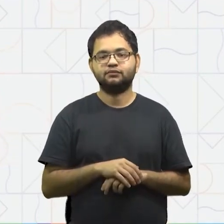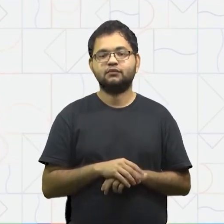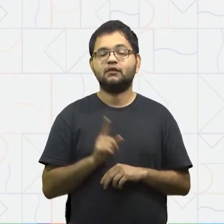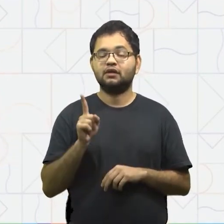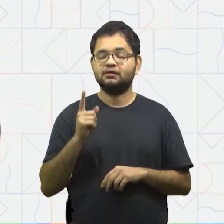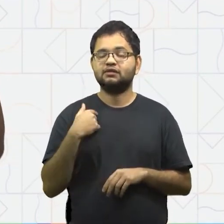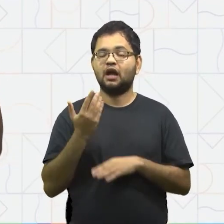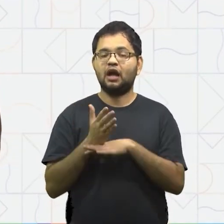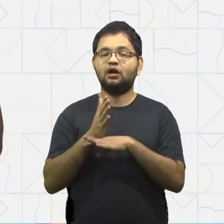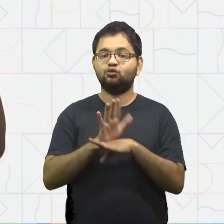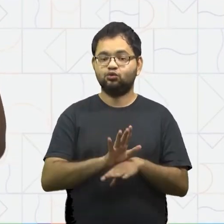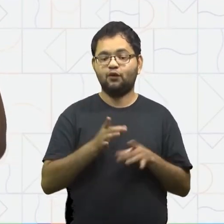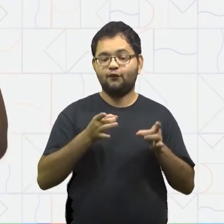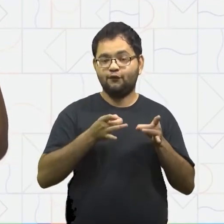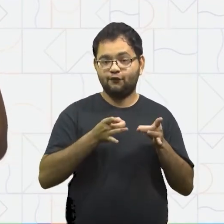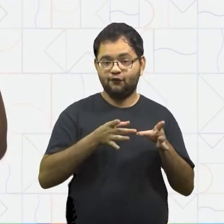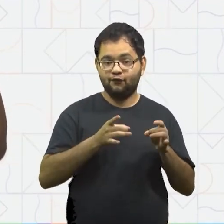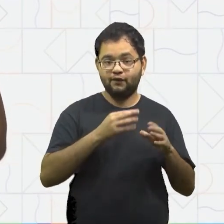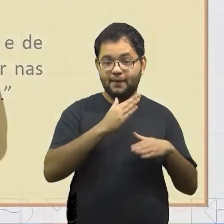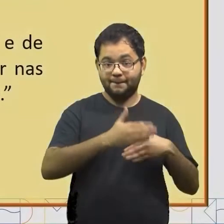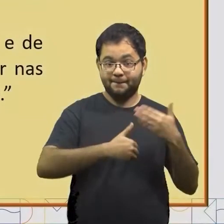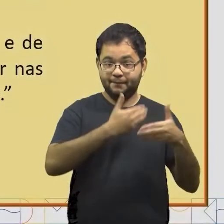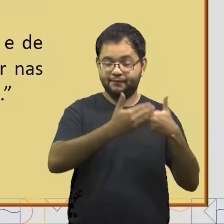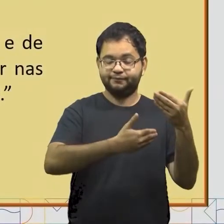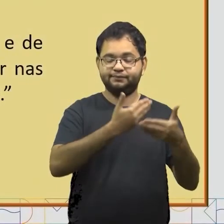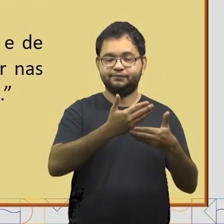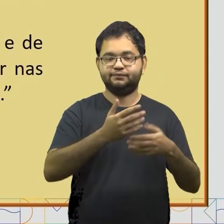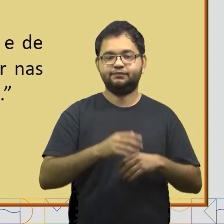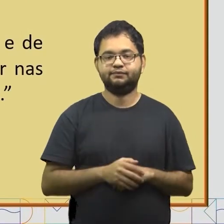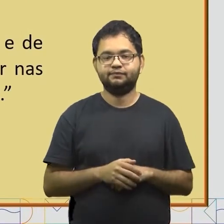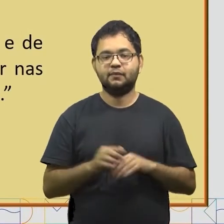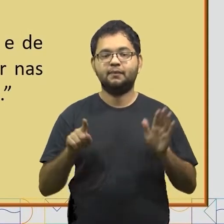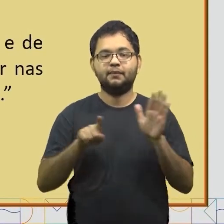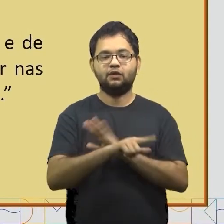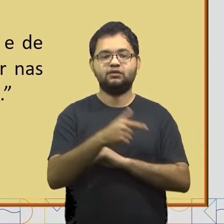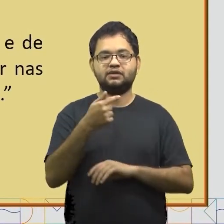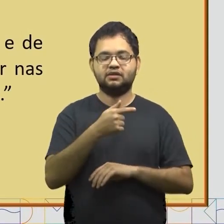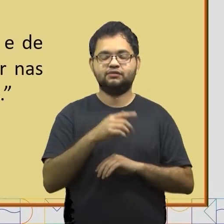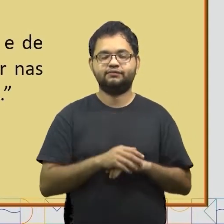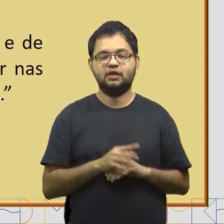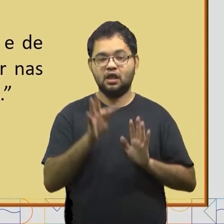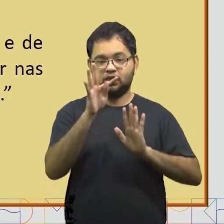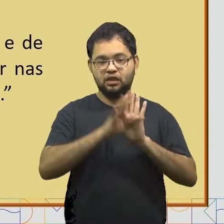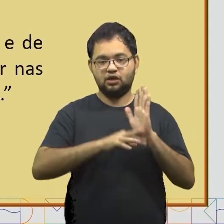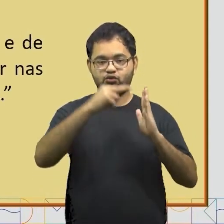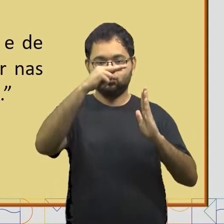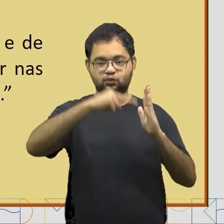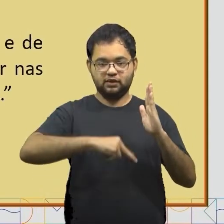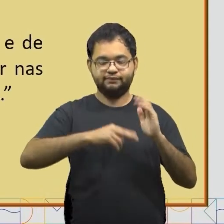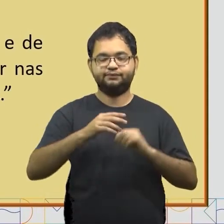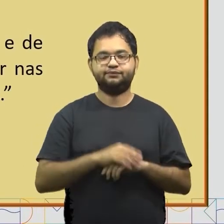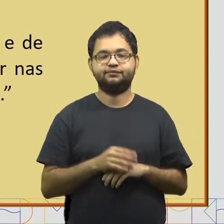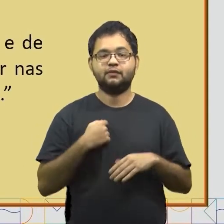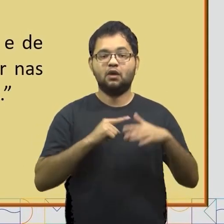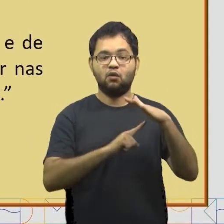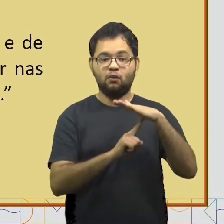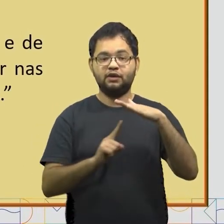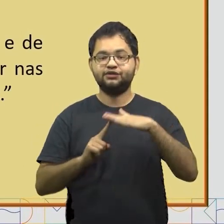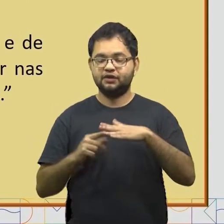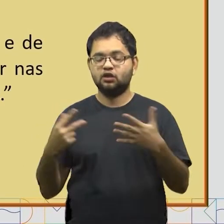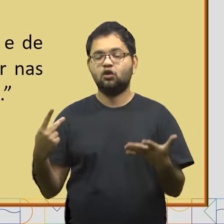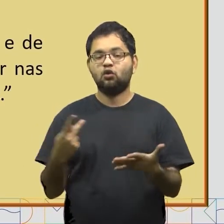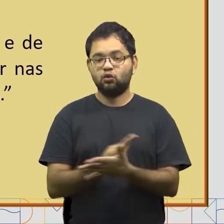desenvolvendo Comércio e as áreas urbanas vamos atividades 76 o texto As